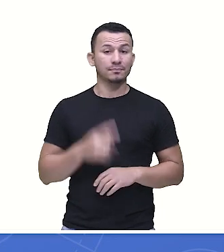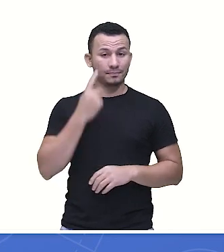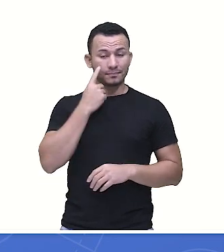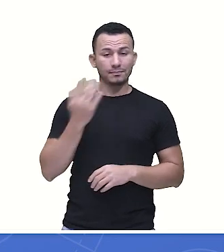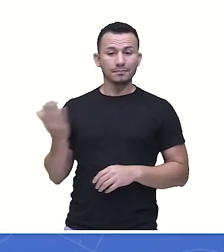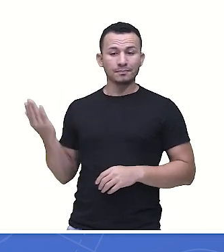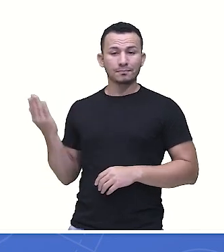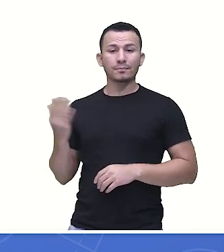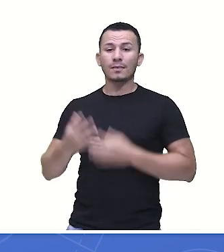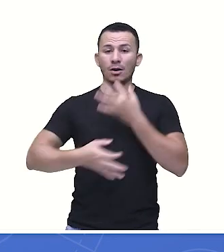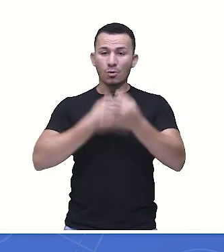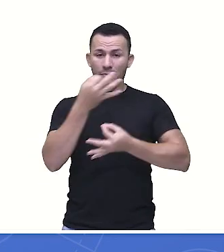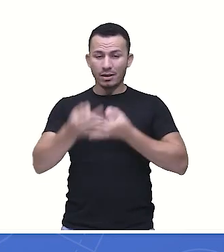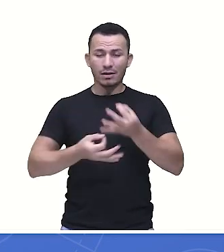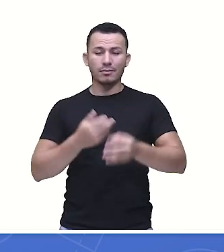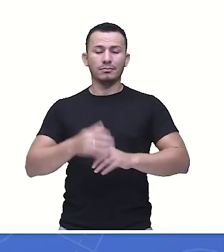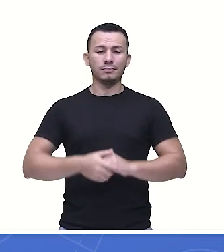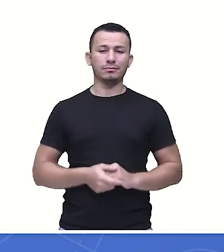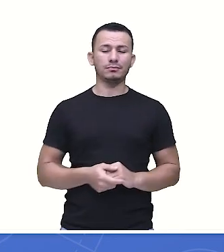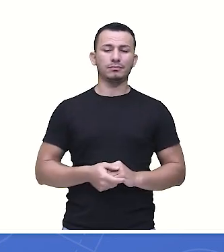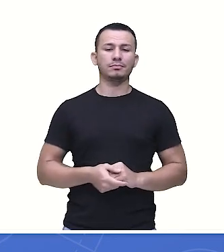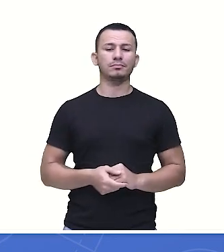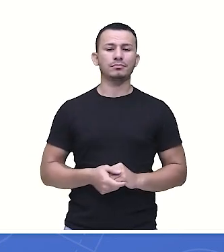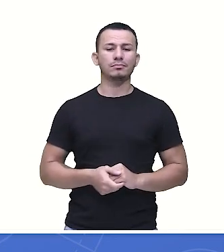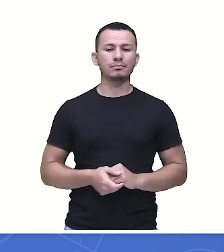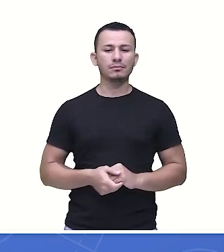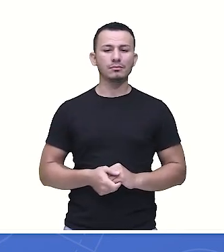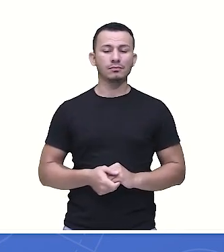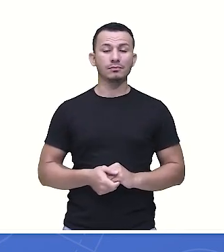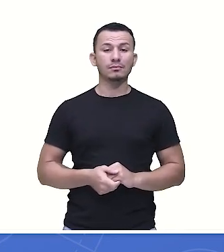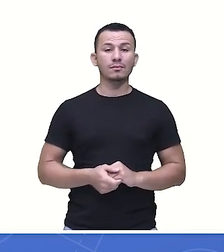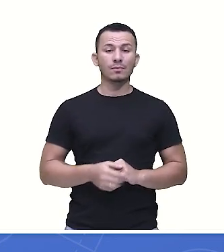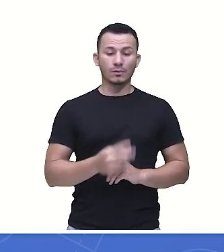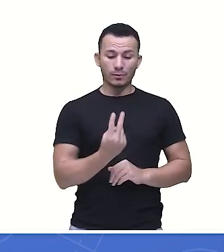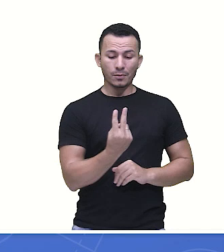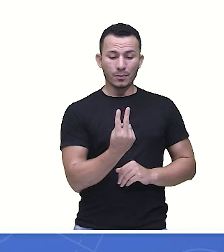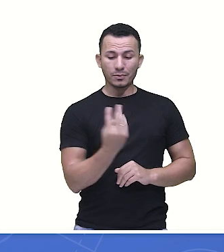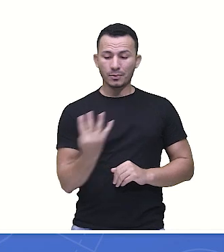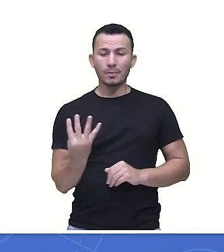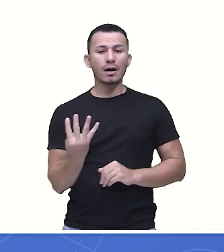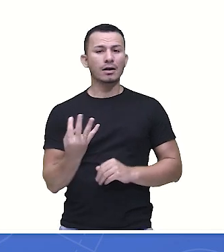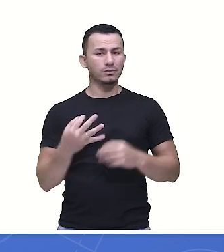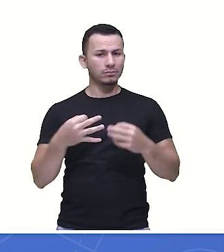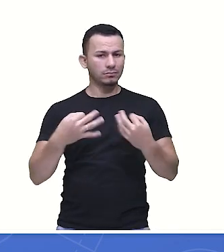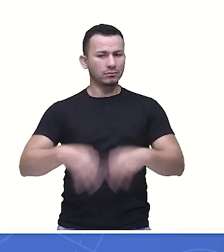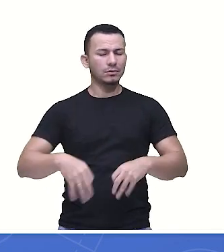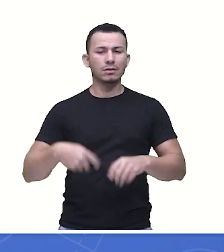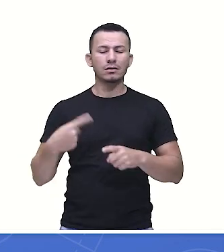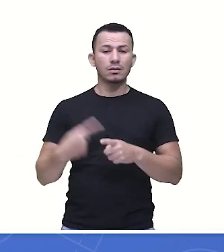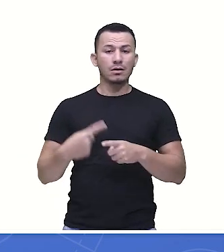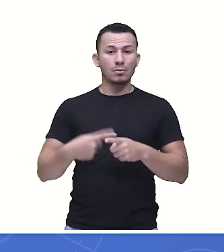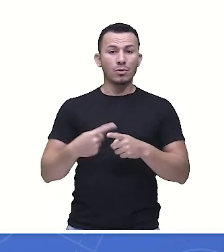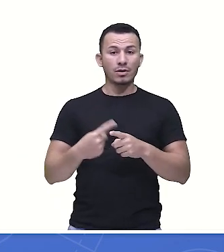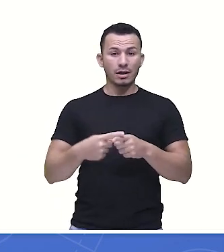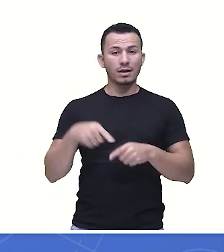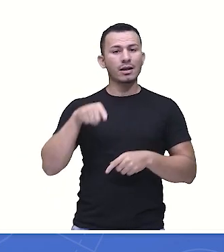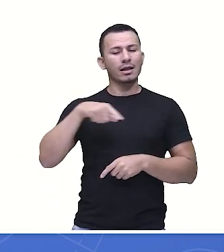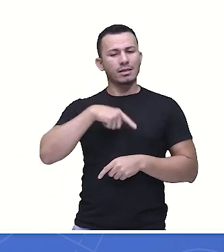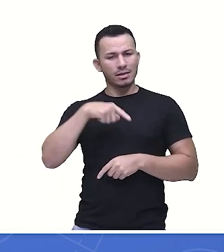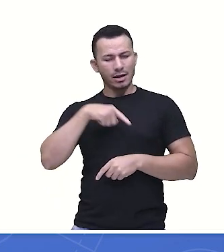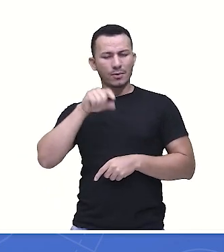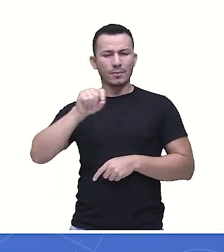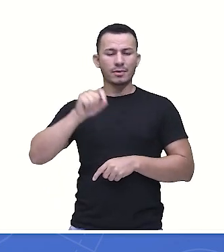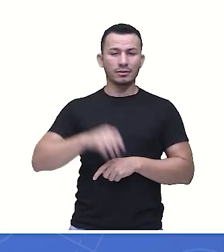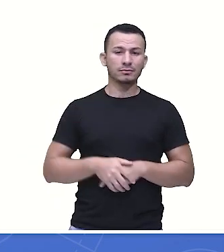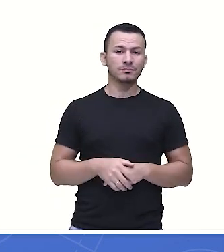No comentário, vejam lá, apenas o item 2 e 4 estão corretos, né? Porque neles consta, por exemplo, primeiro,